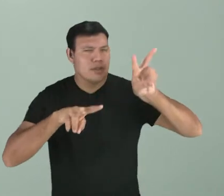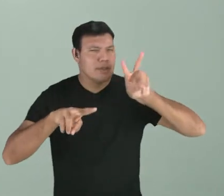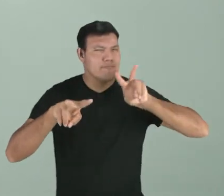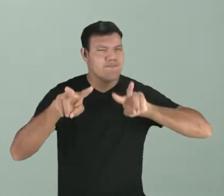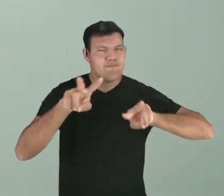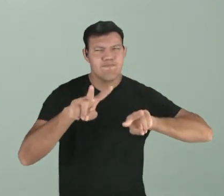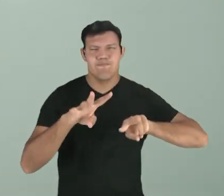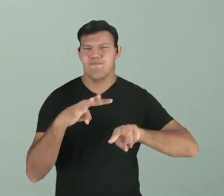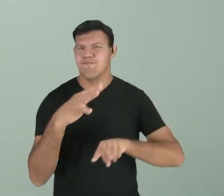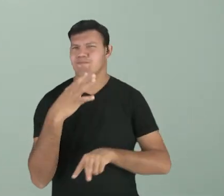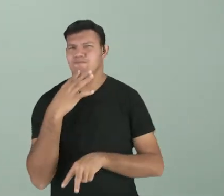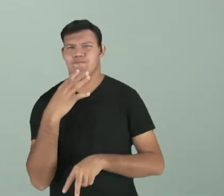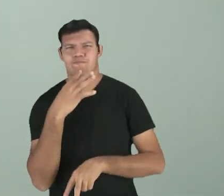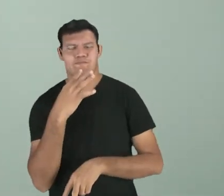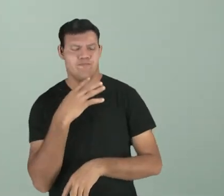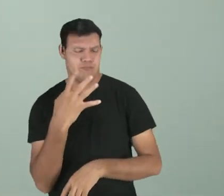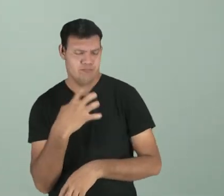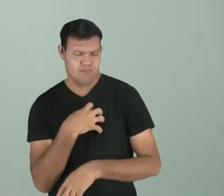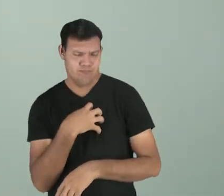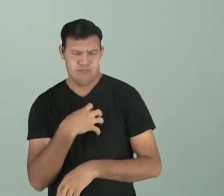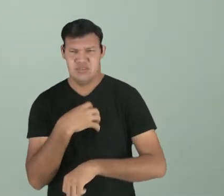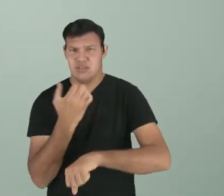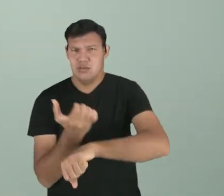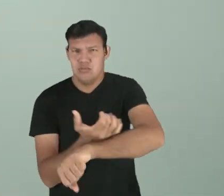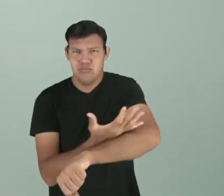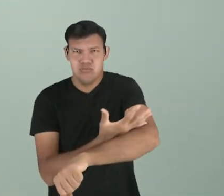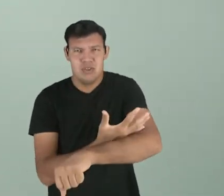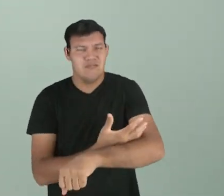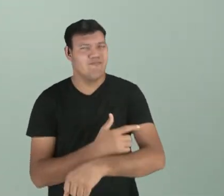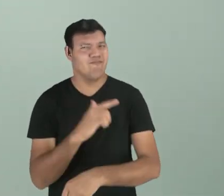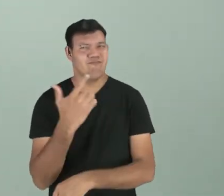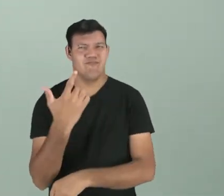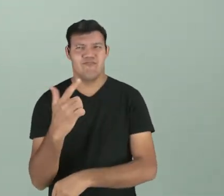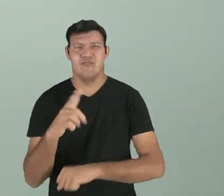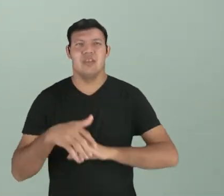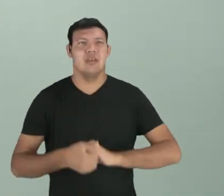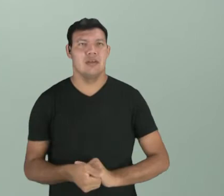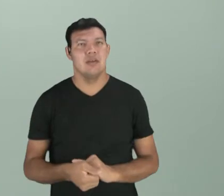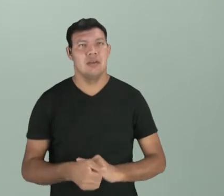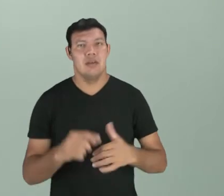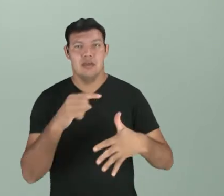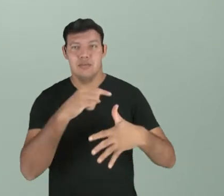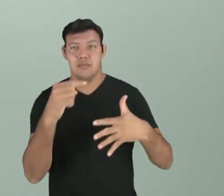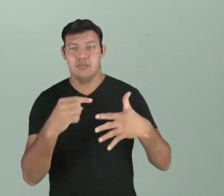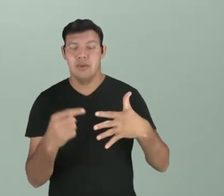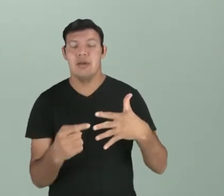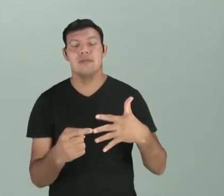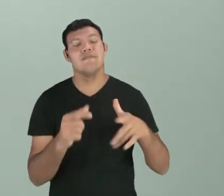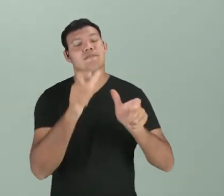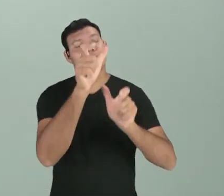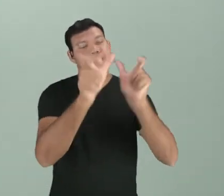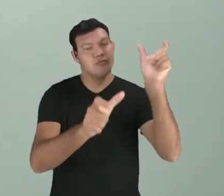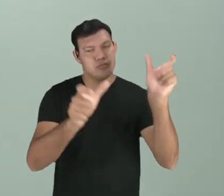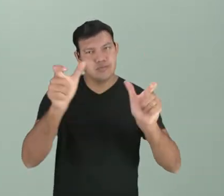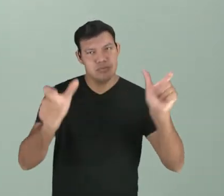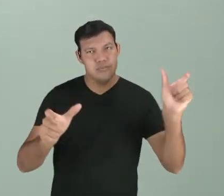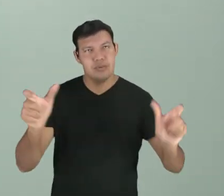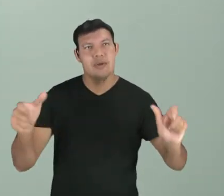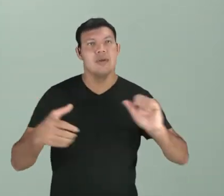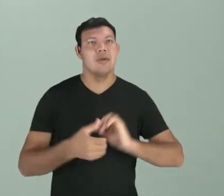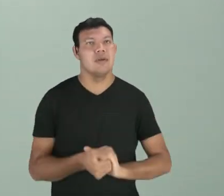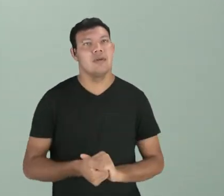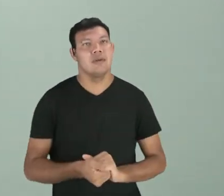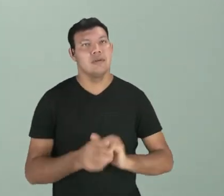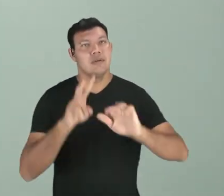as emoções dos personagens e o outro elemento gente são as personagens é nós